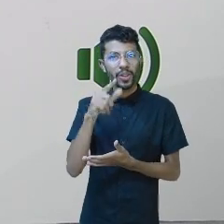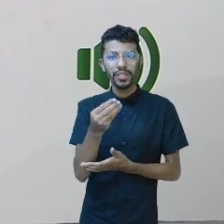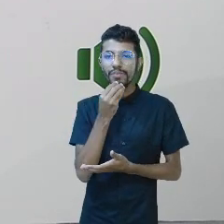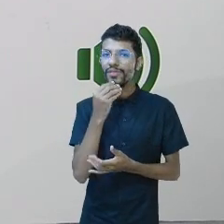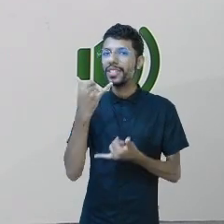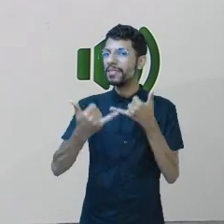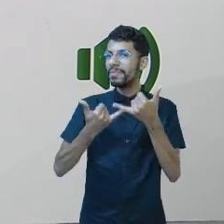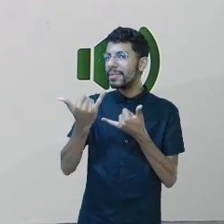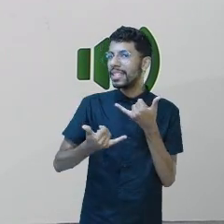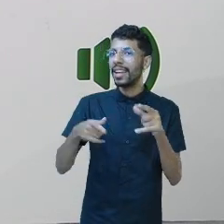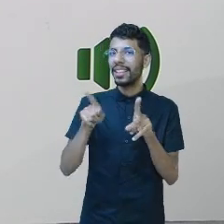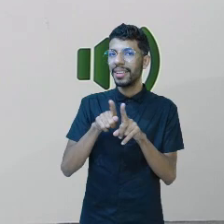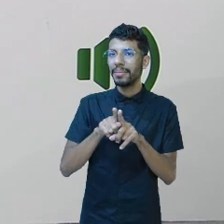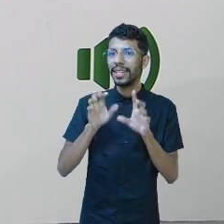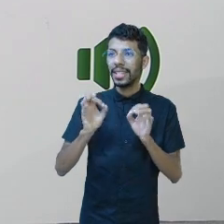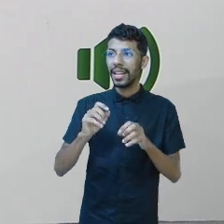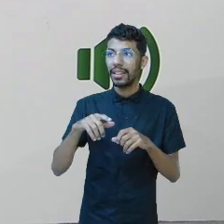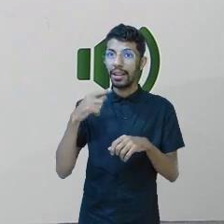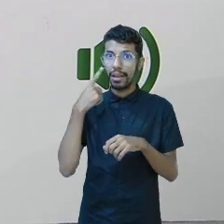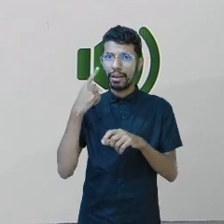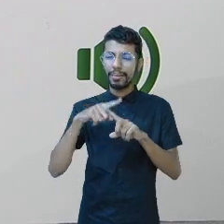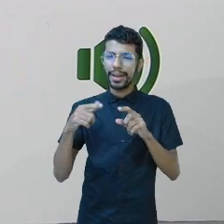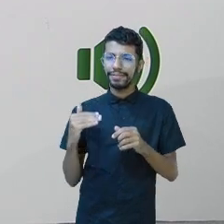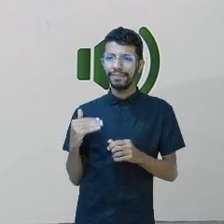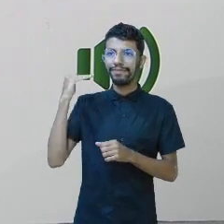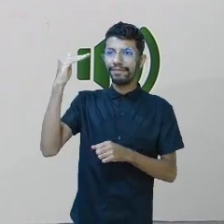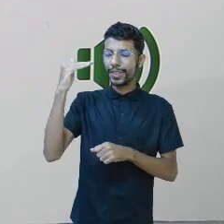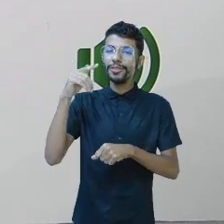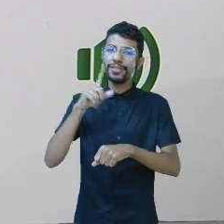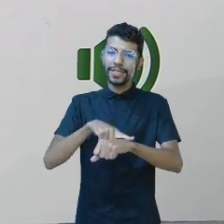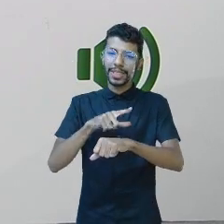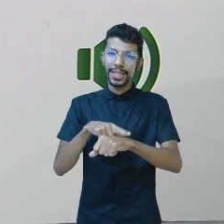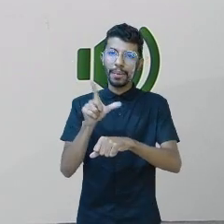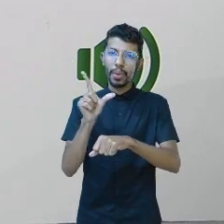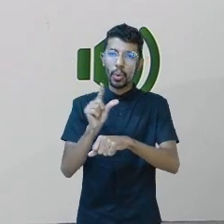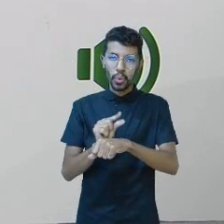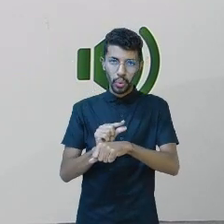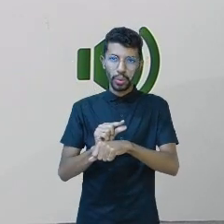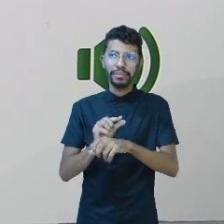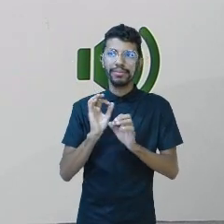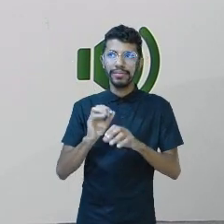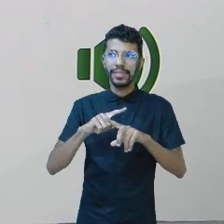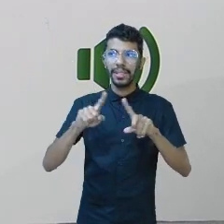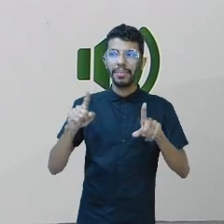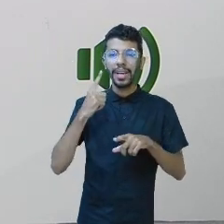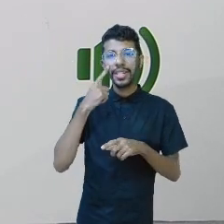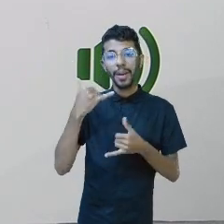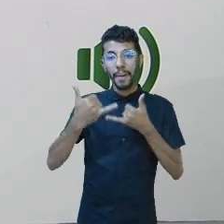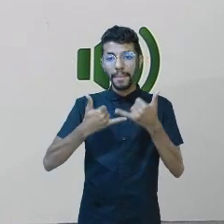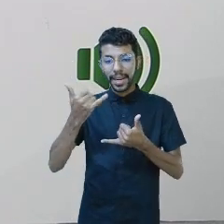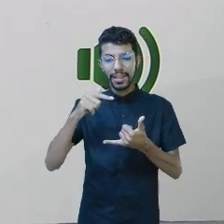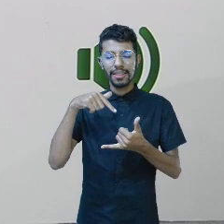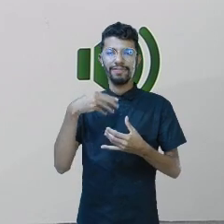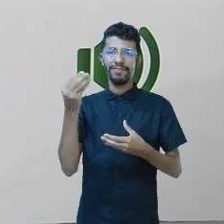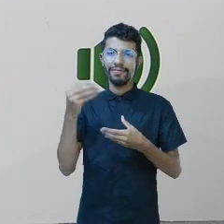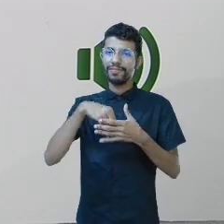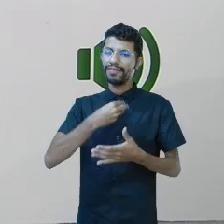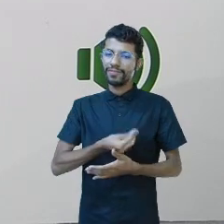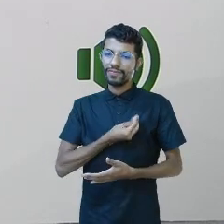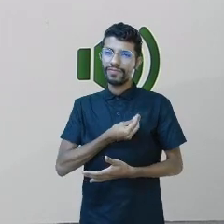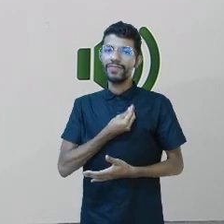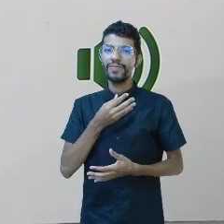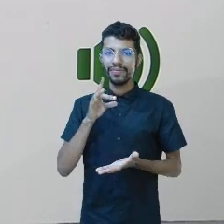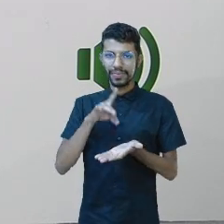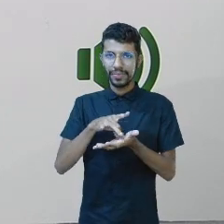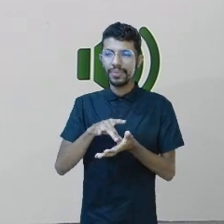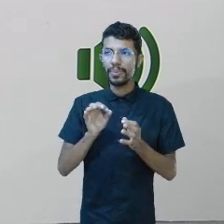certo? Embora o nosso tempo seja mais curto, mas faz parte da vida a brincadeira. Agora, se